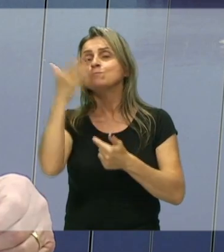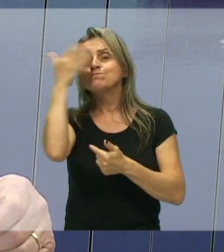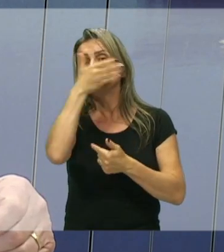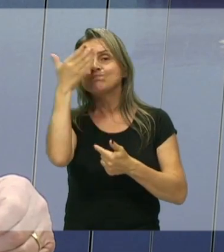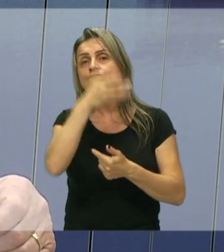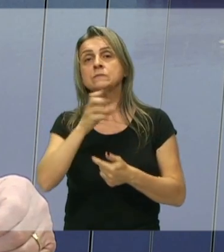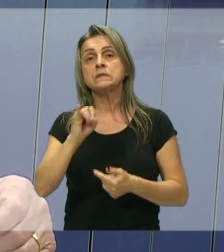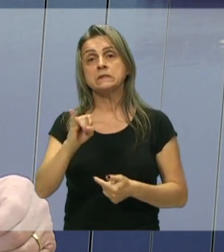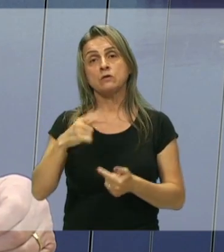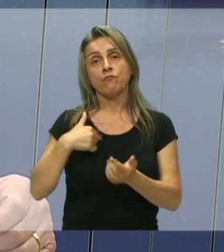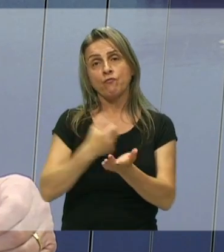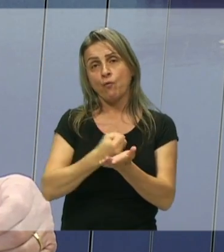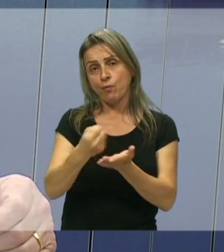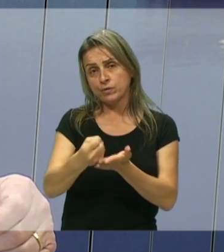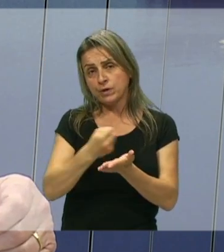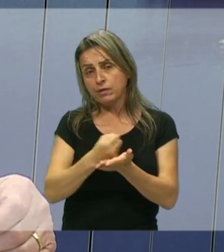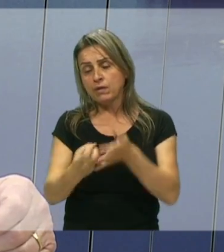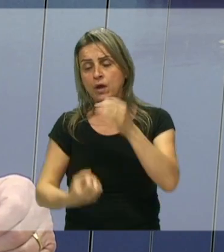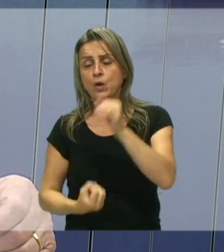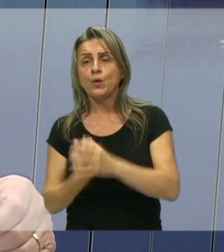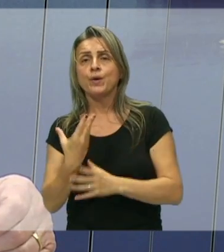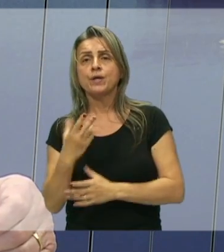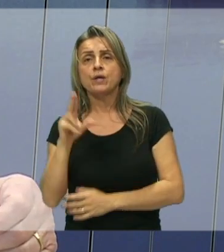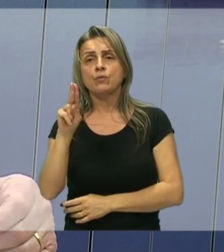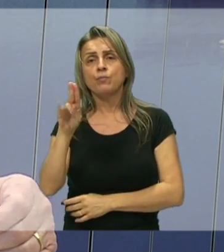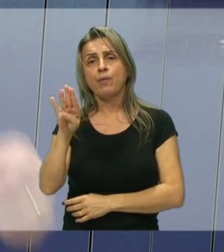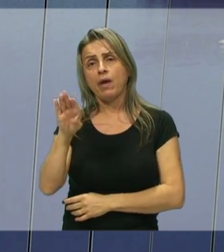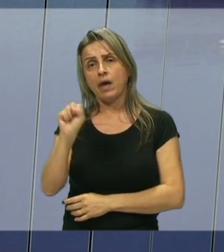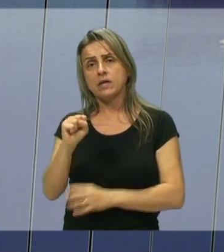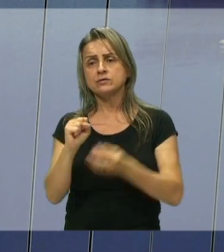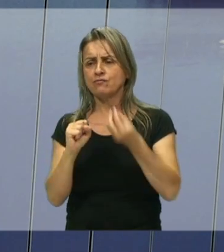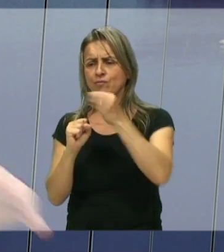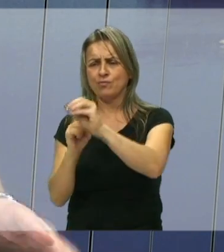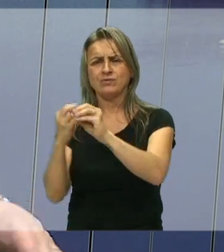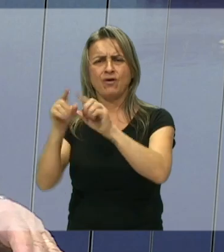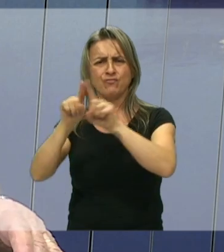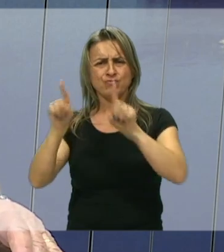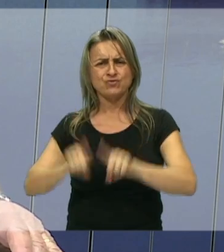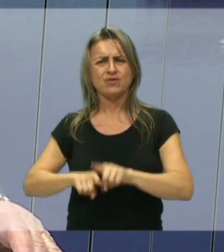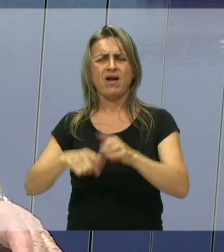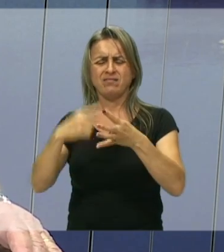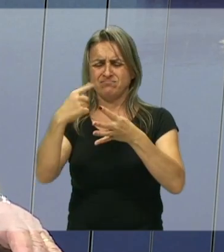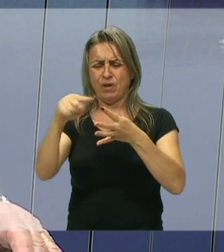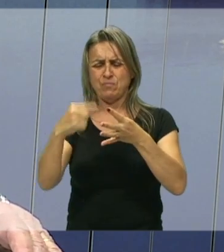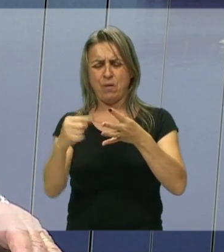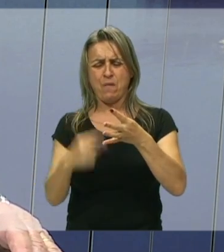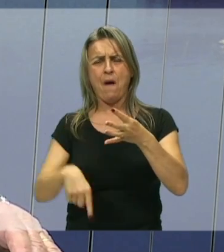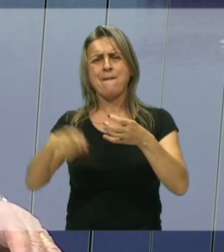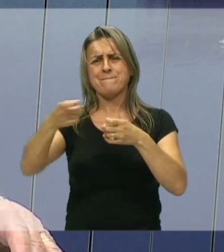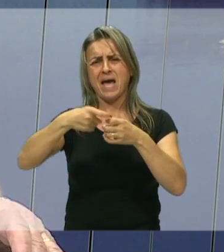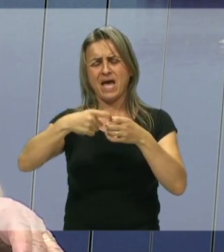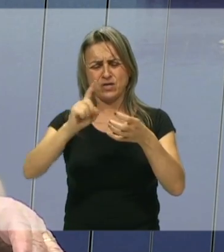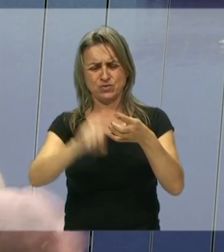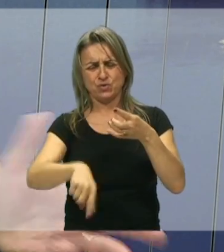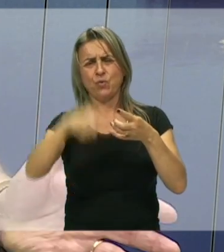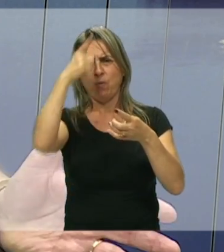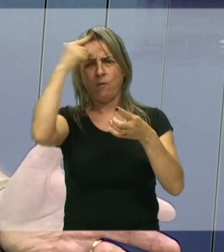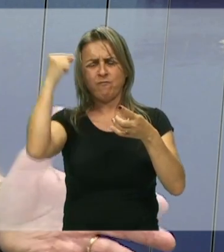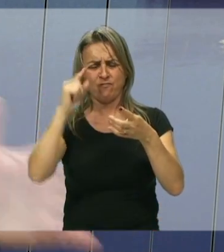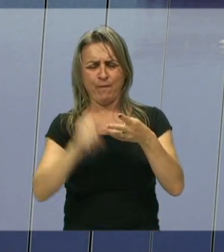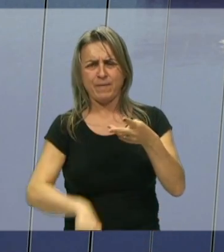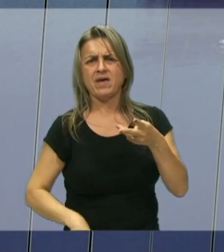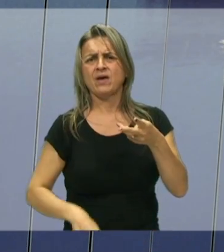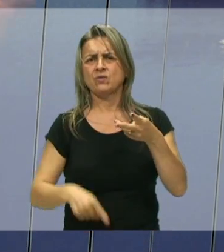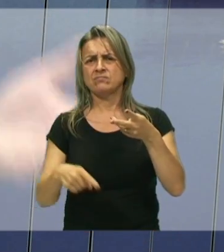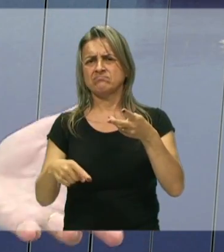saúde. Eu vou colocar lá um técnico, 2 técnicos, um enfermeiro, um médico. O médico vai ficar um determinado horário,